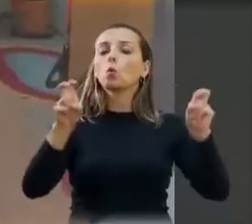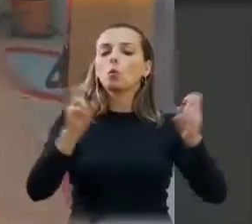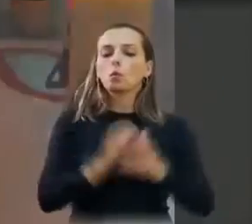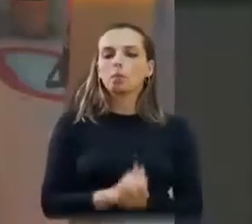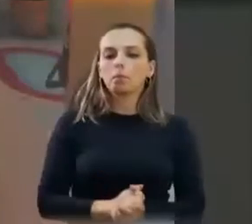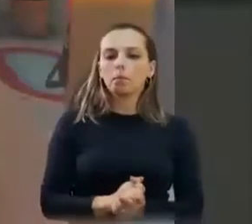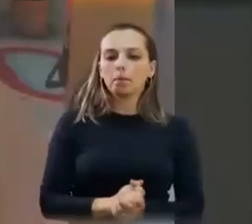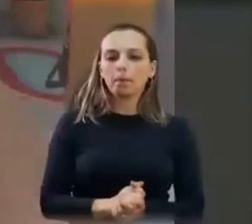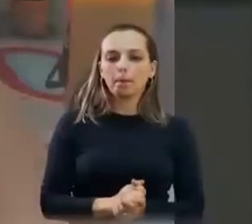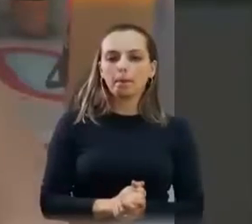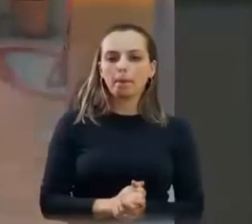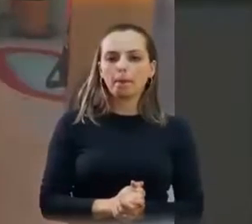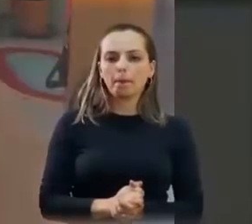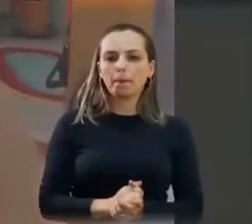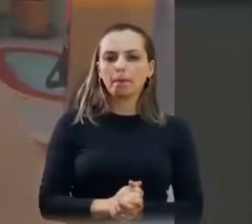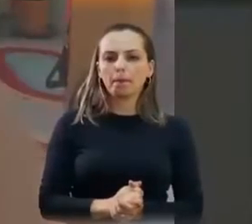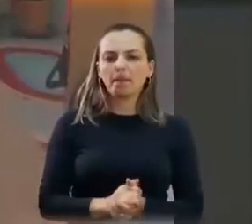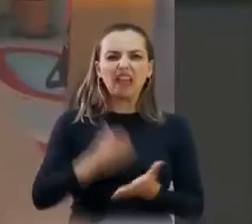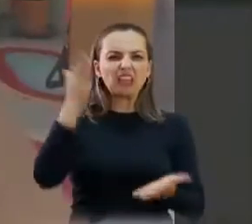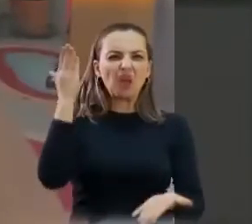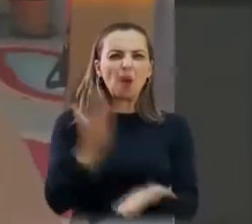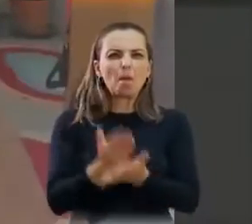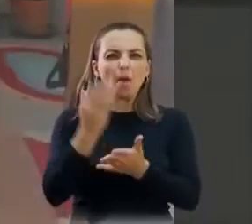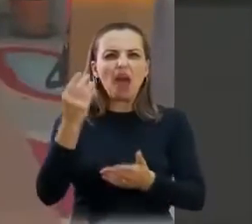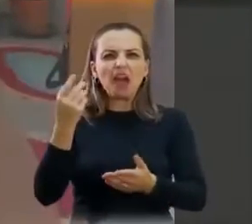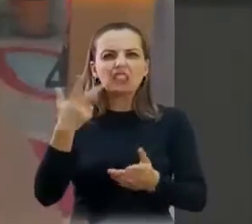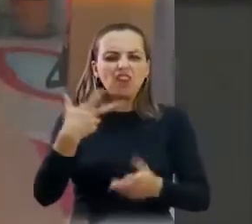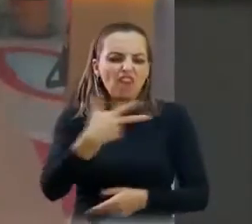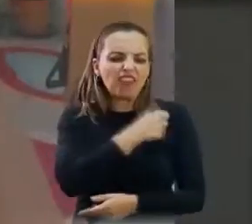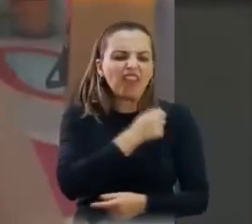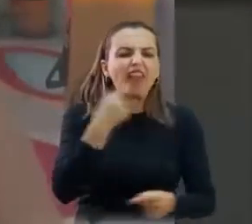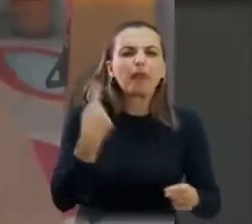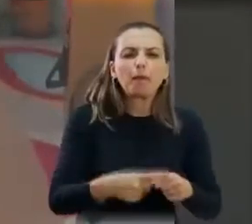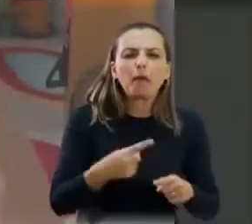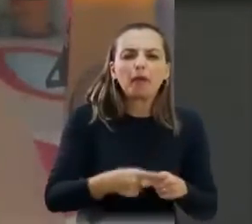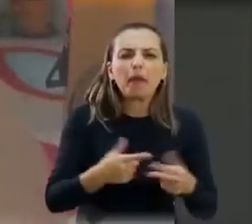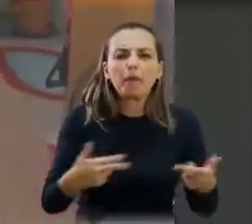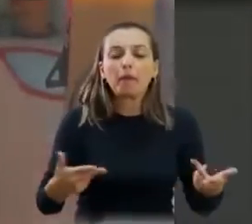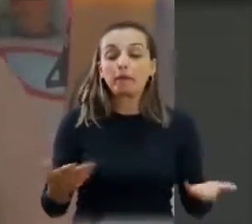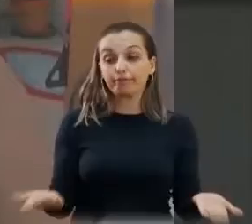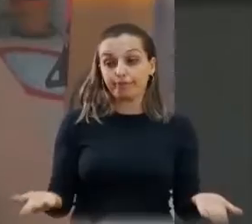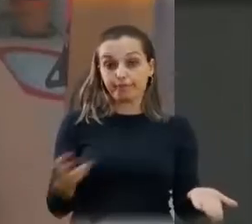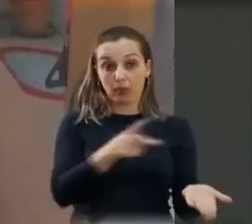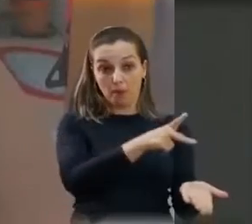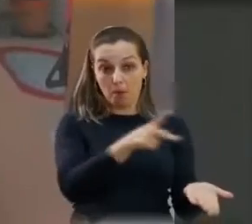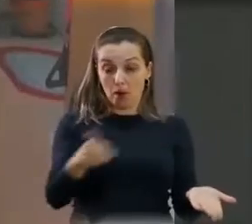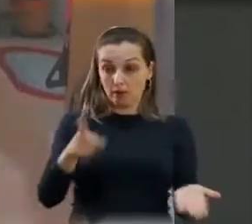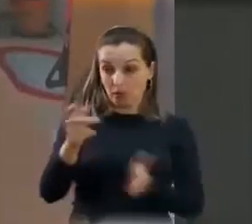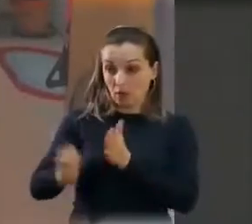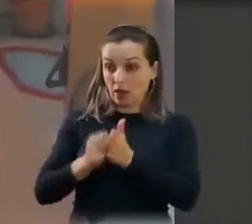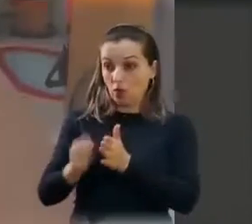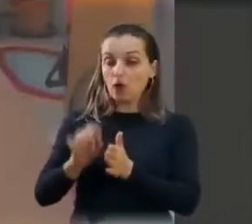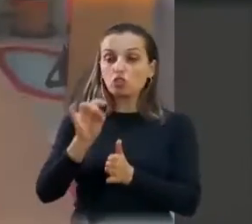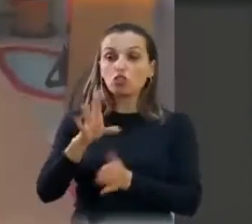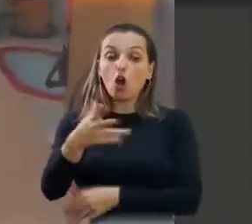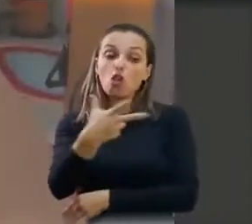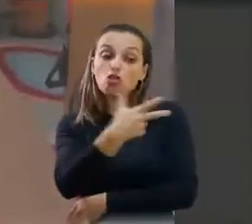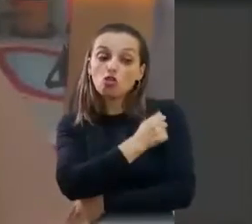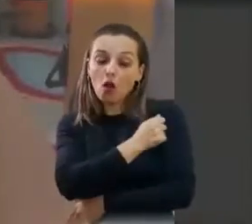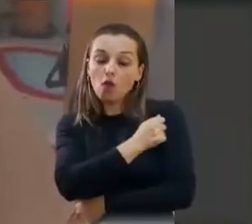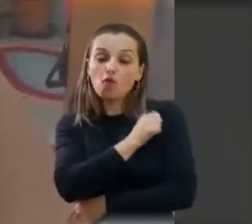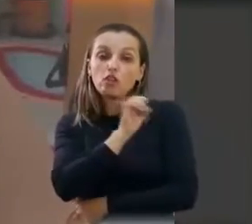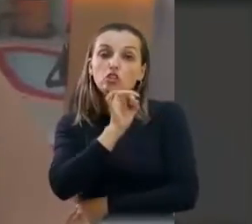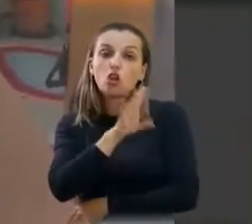que foi interrompido, que quer saber o porquê que foi interrompida a vacinação. População araraquarense, nós só tínhamos doses da vacina